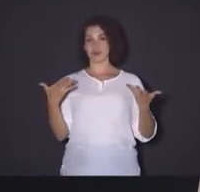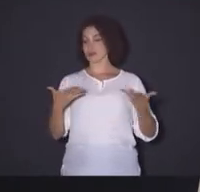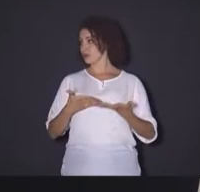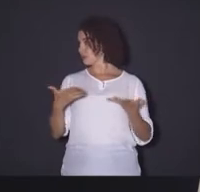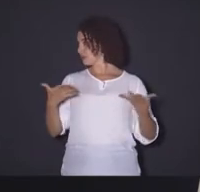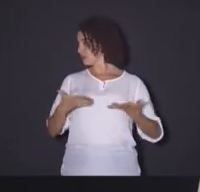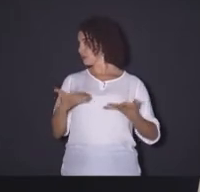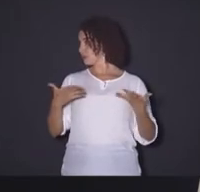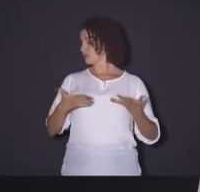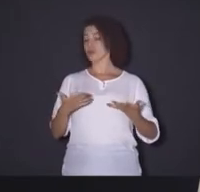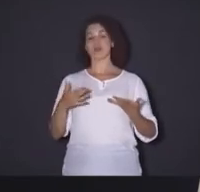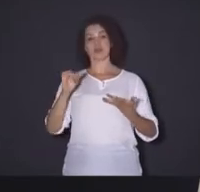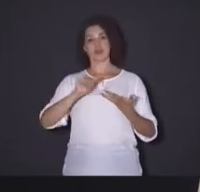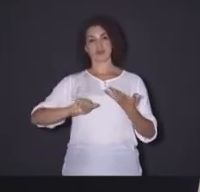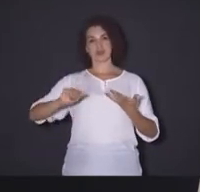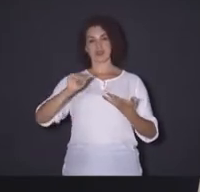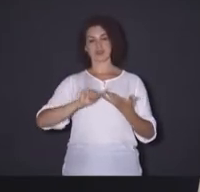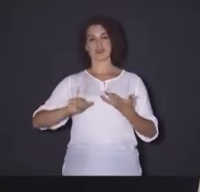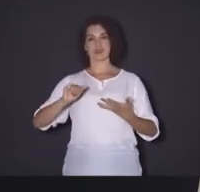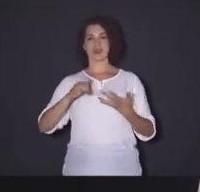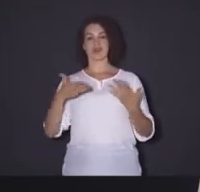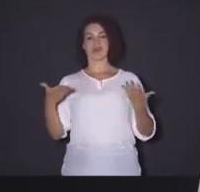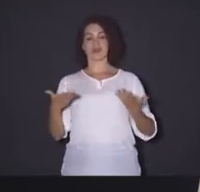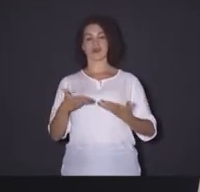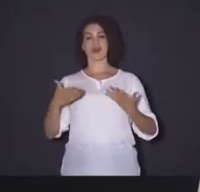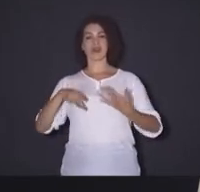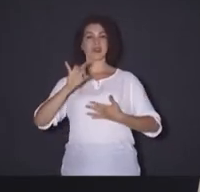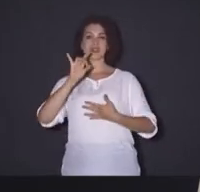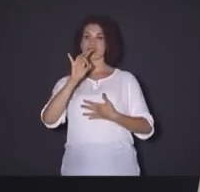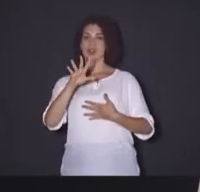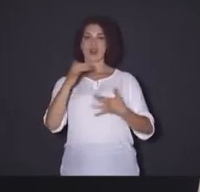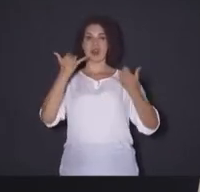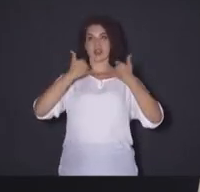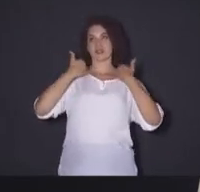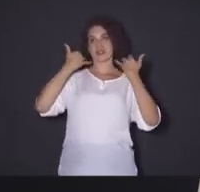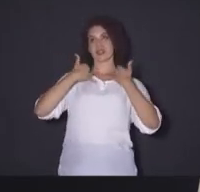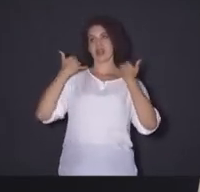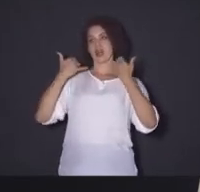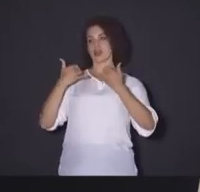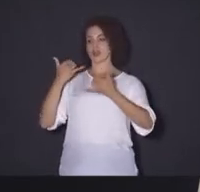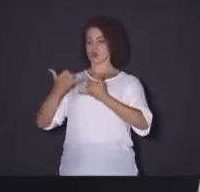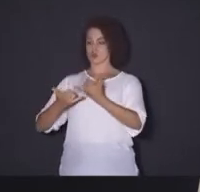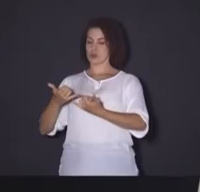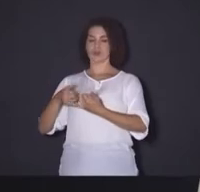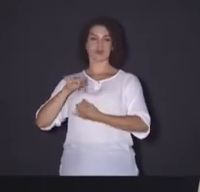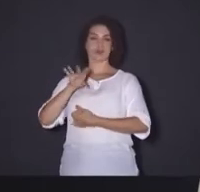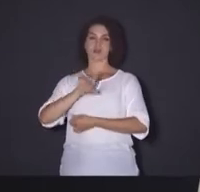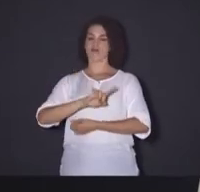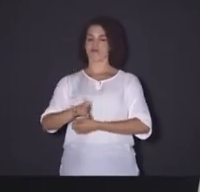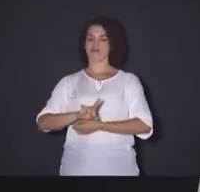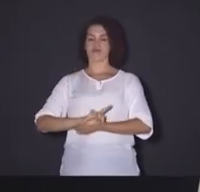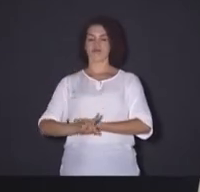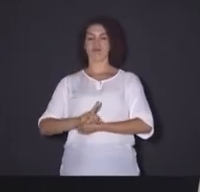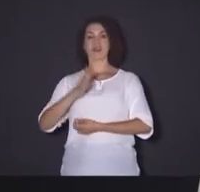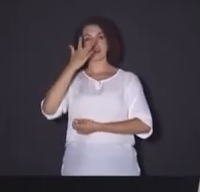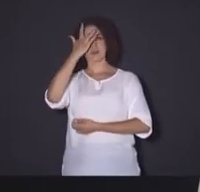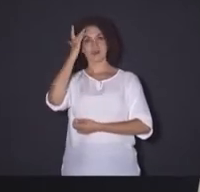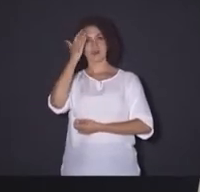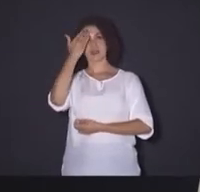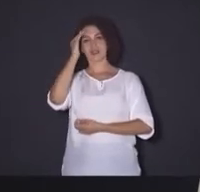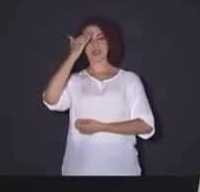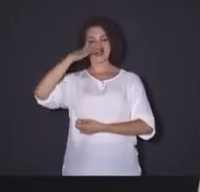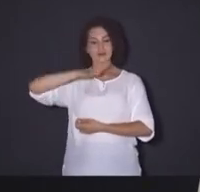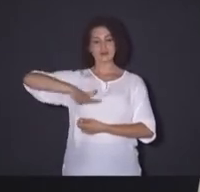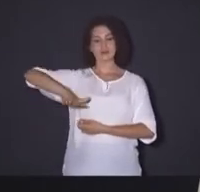a associação, aquele espaço, ele não é utilizado mais só para aniversário e dominó. As pessoas começam a entender aquele lugar de maneira